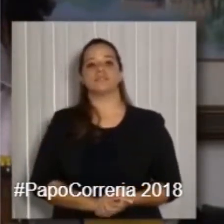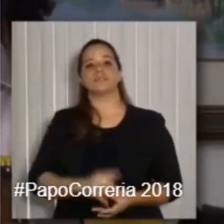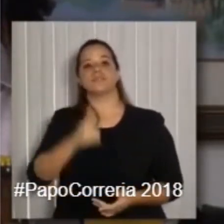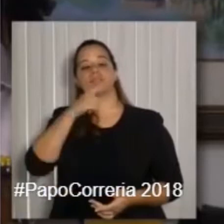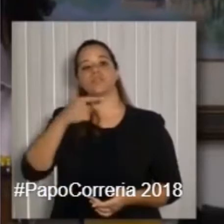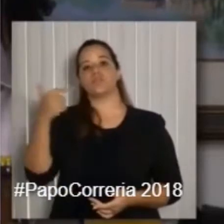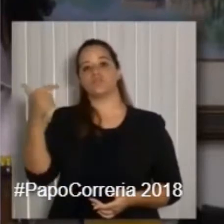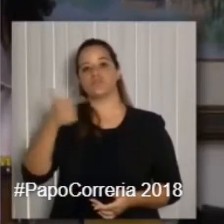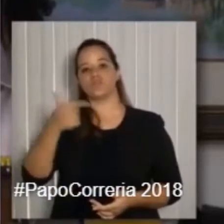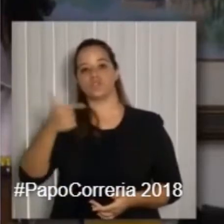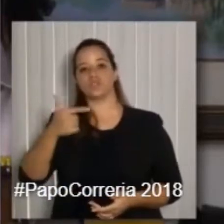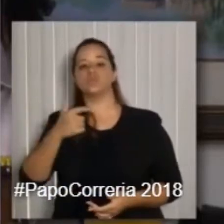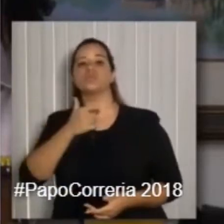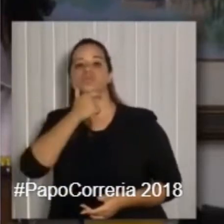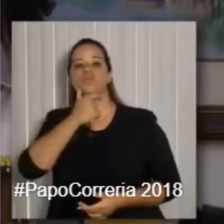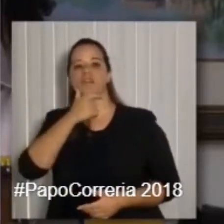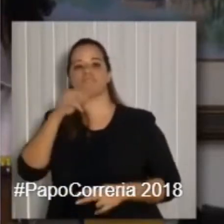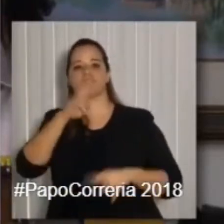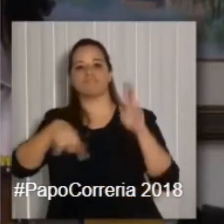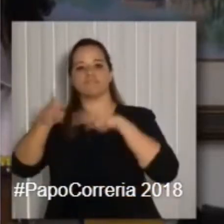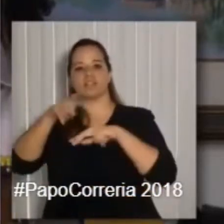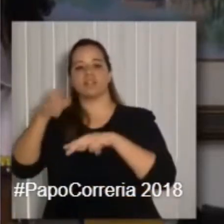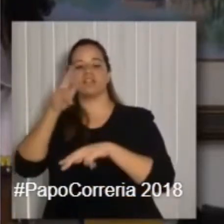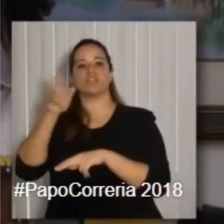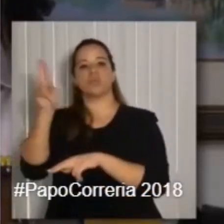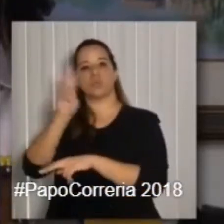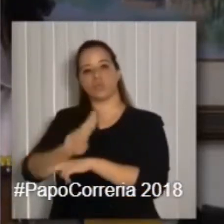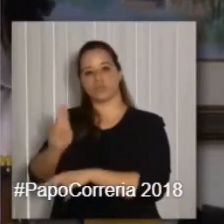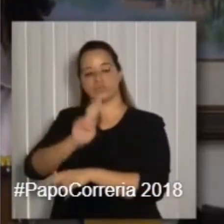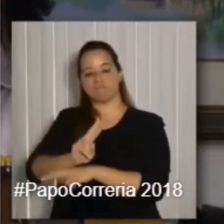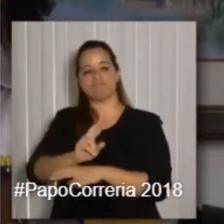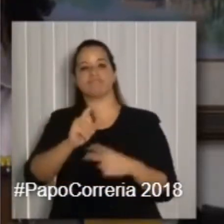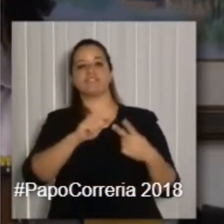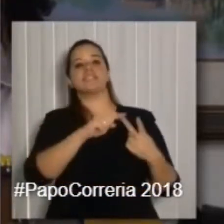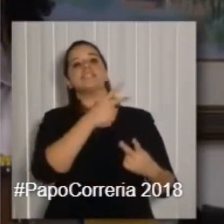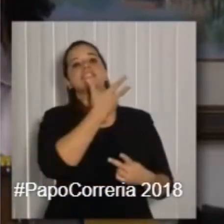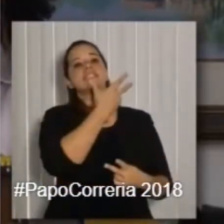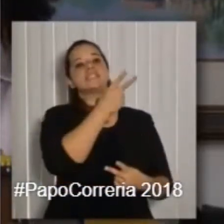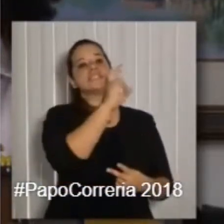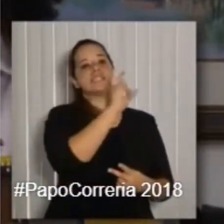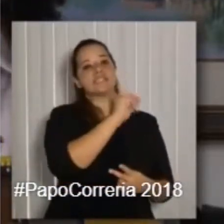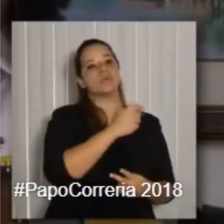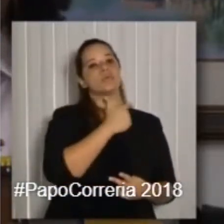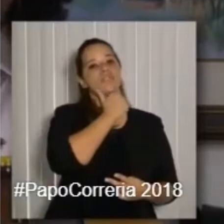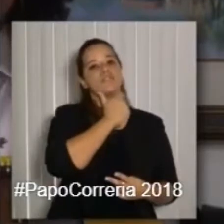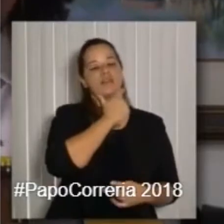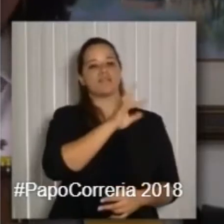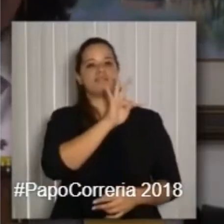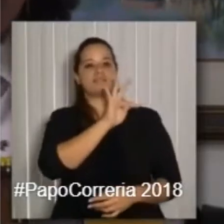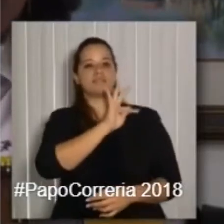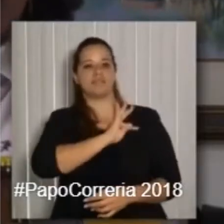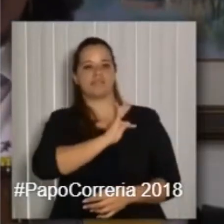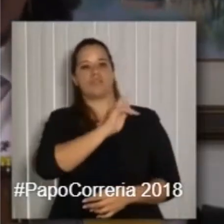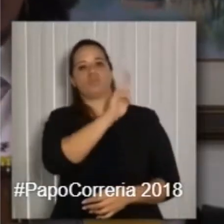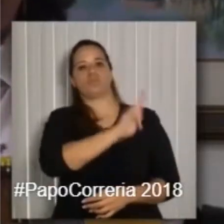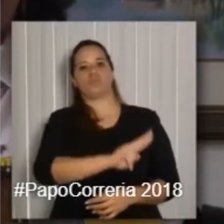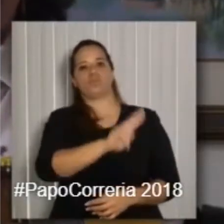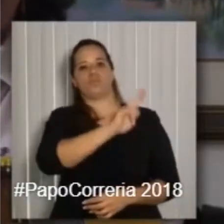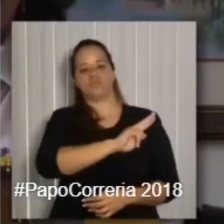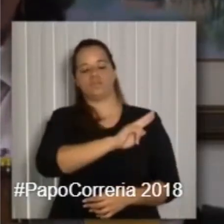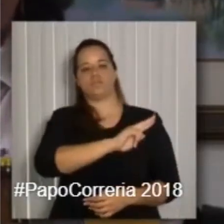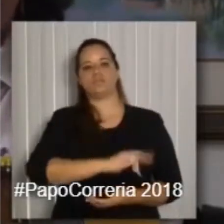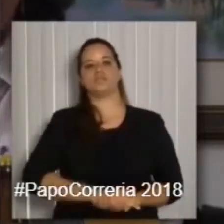sendo 22 vagas para analista universitário e 50 vagas para o cargo técnico